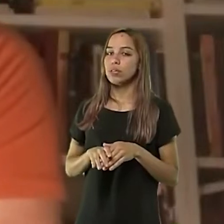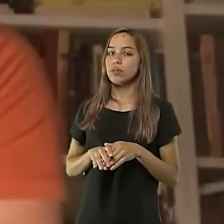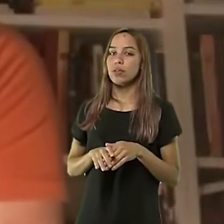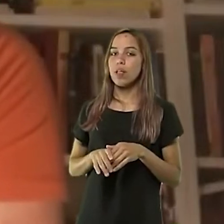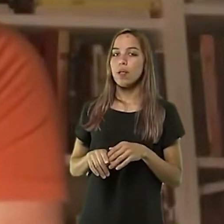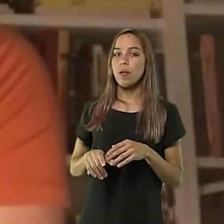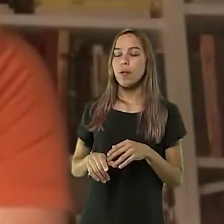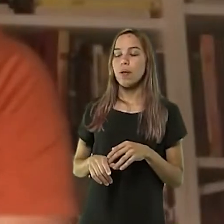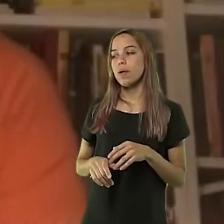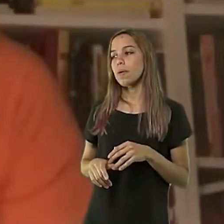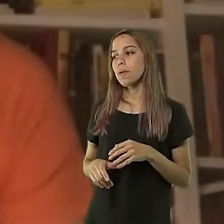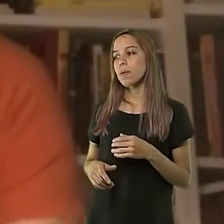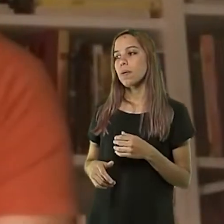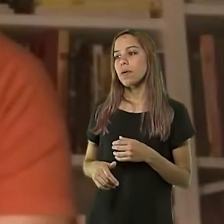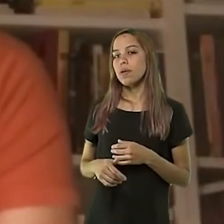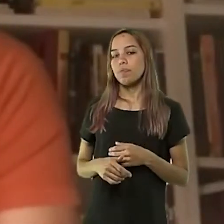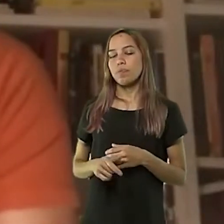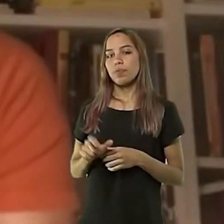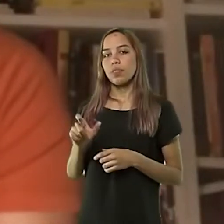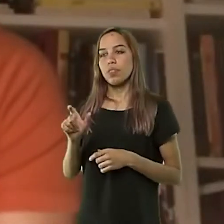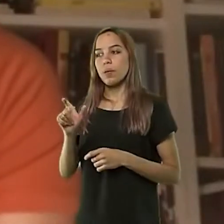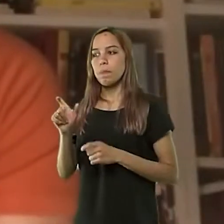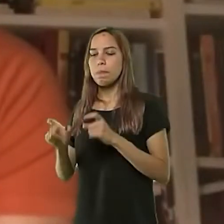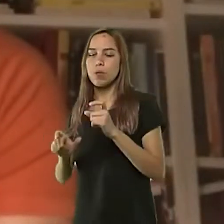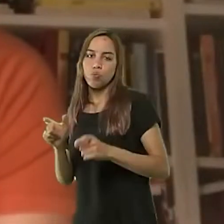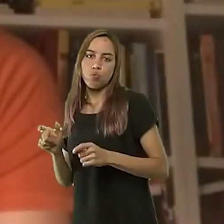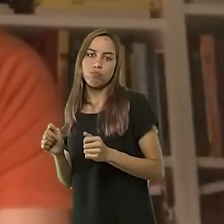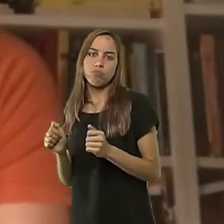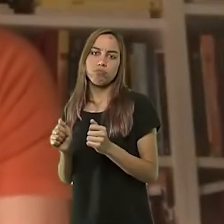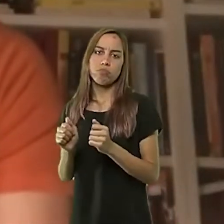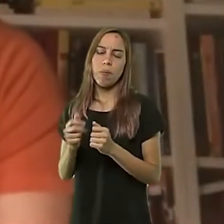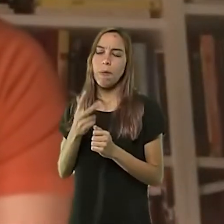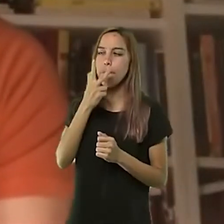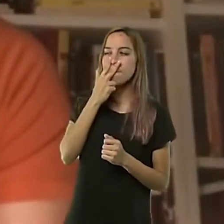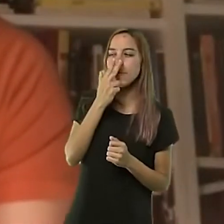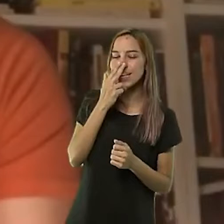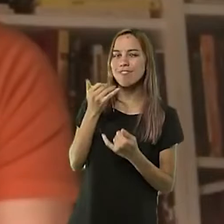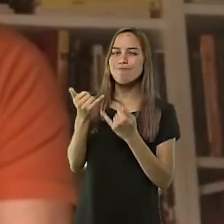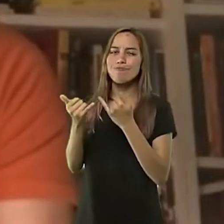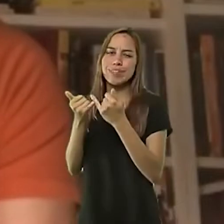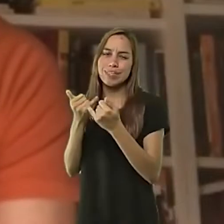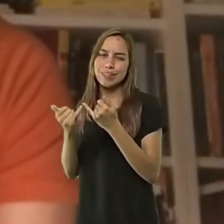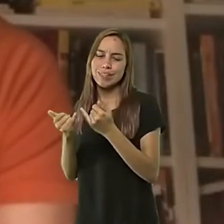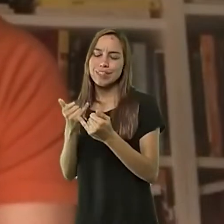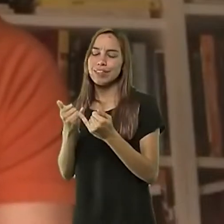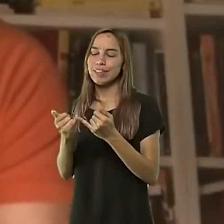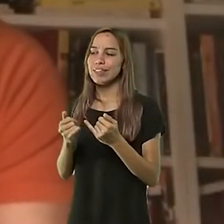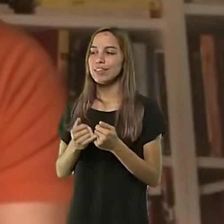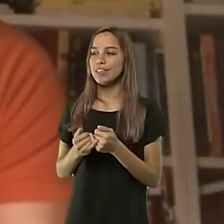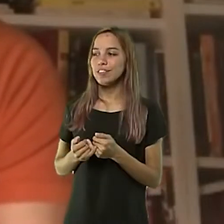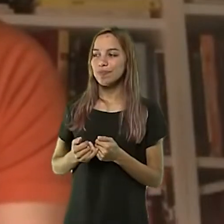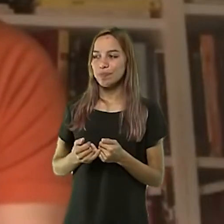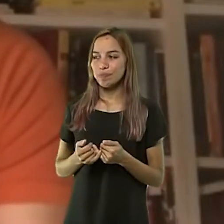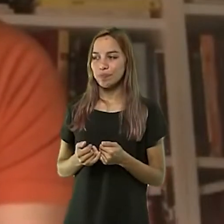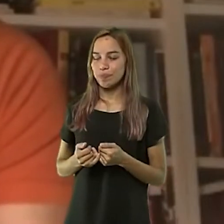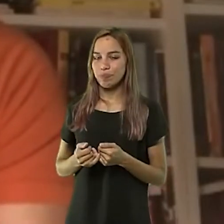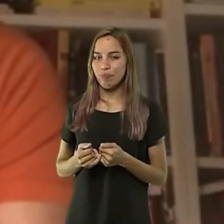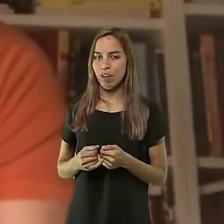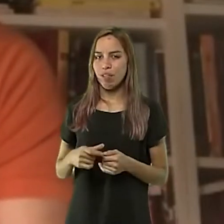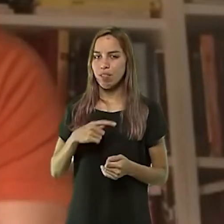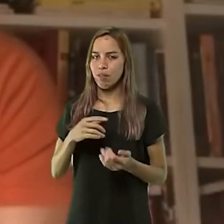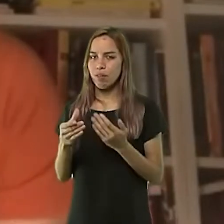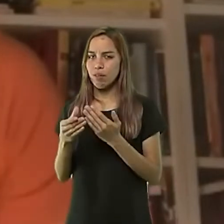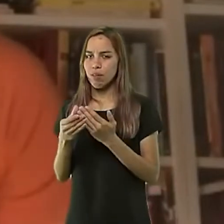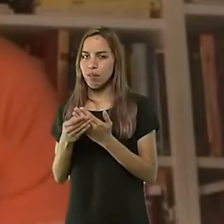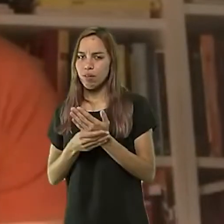comum, em particular Isaac Dresner e a Cecília Kassev. E é um livro que se